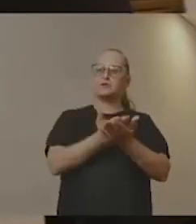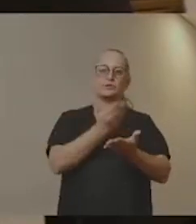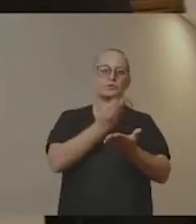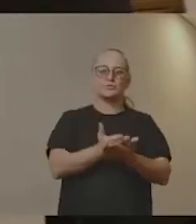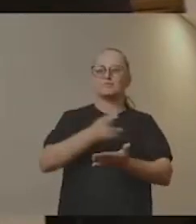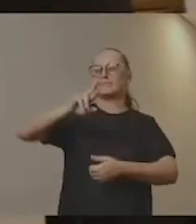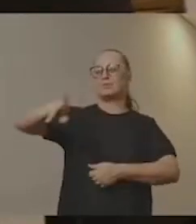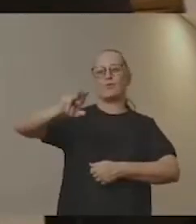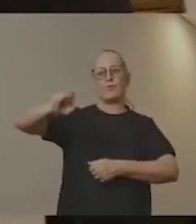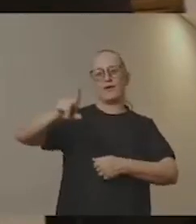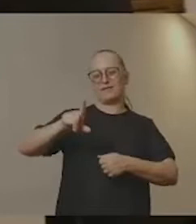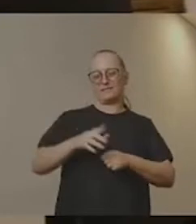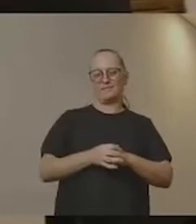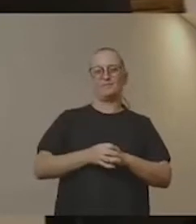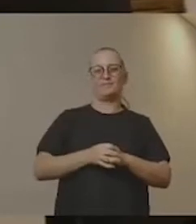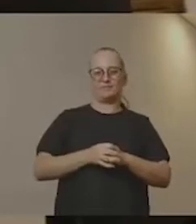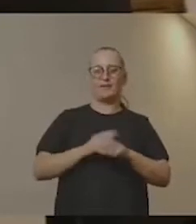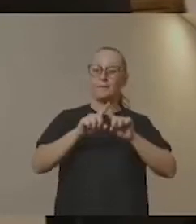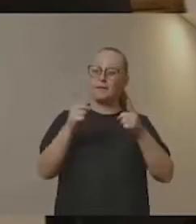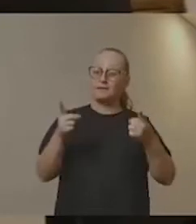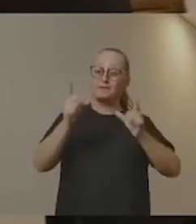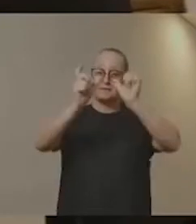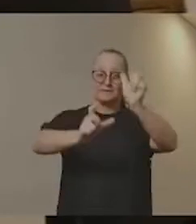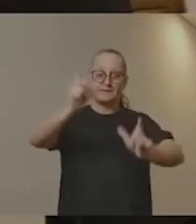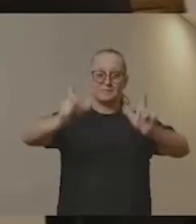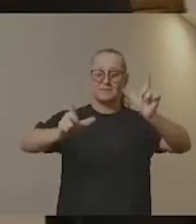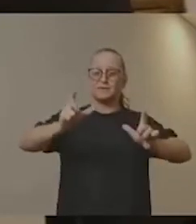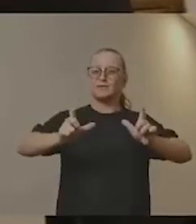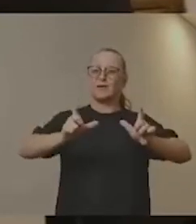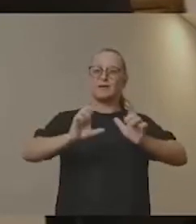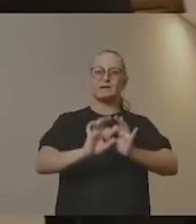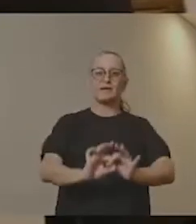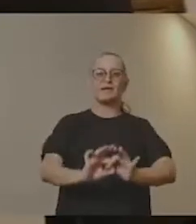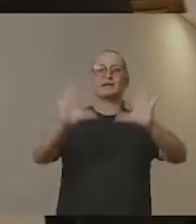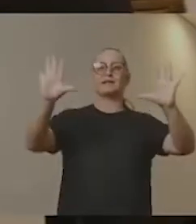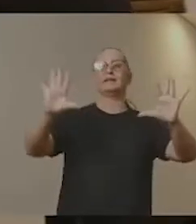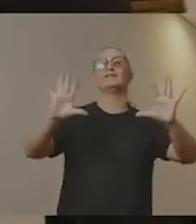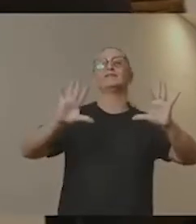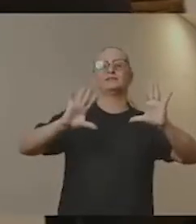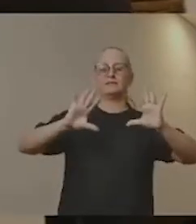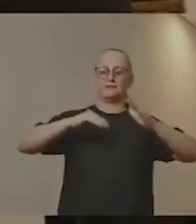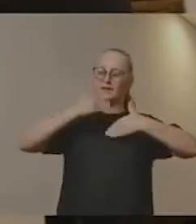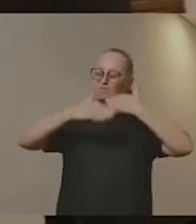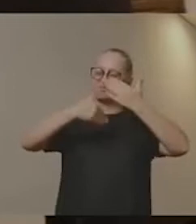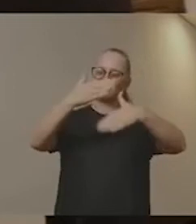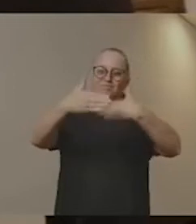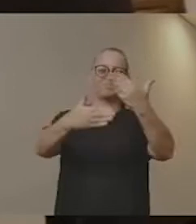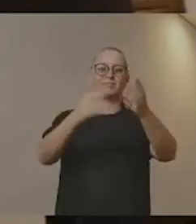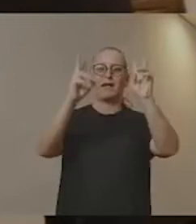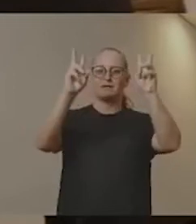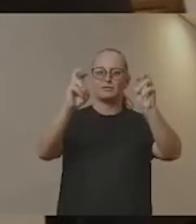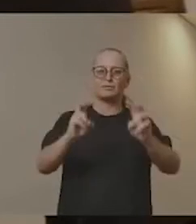realmente. Então, assim, uma coisa que eu sinto muita falta, isso na minha escola, pelo menos, é de que os